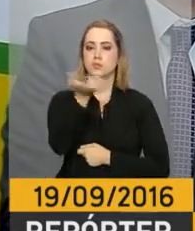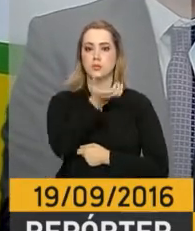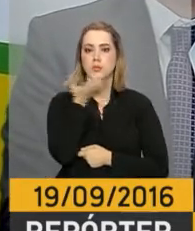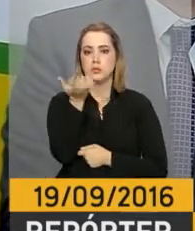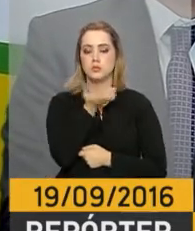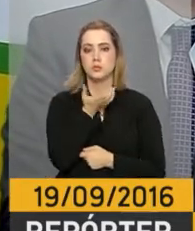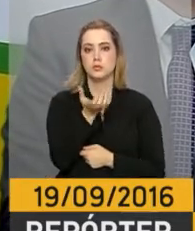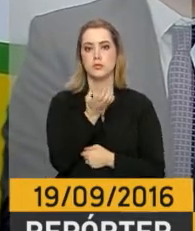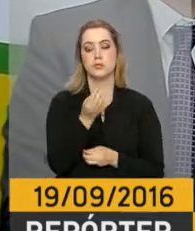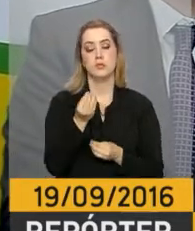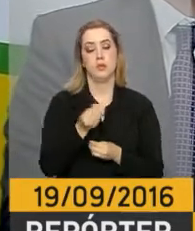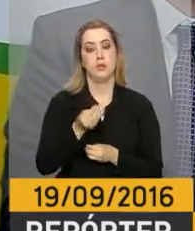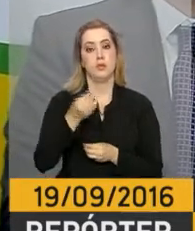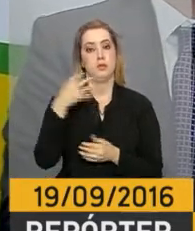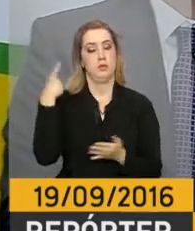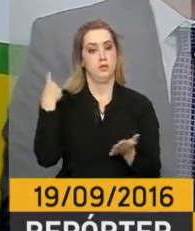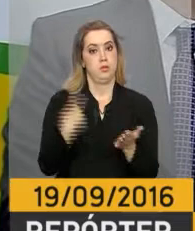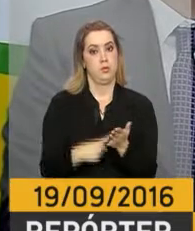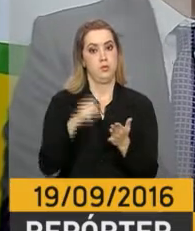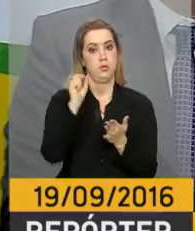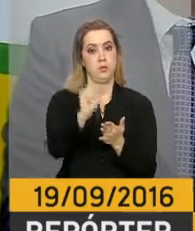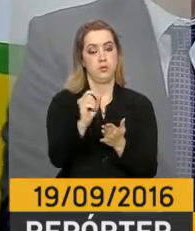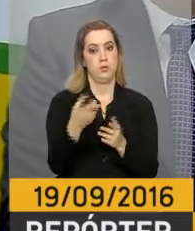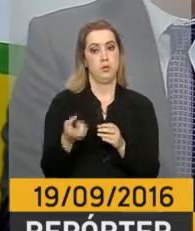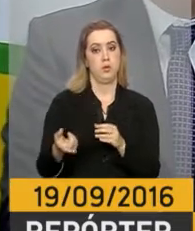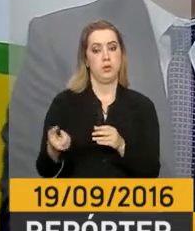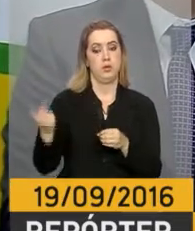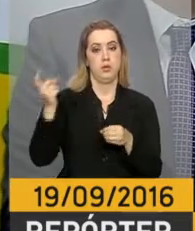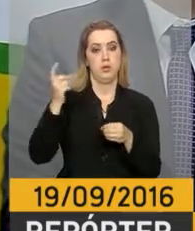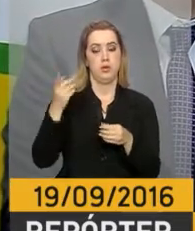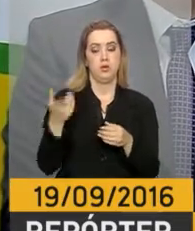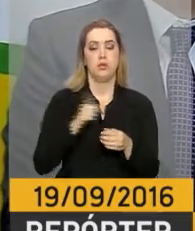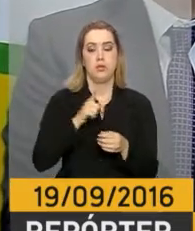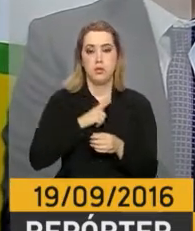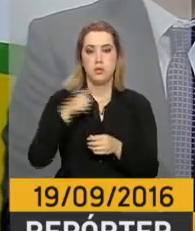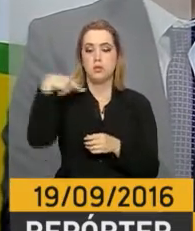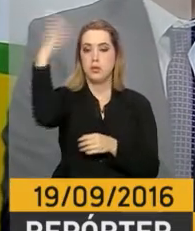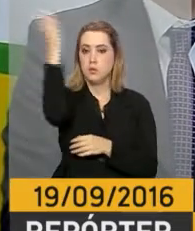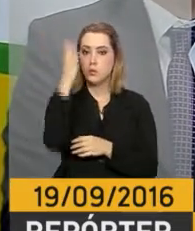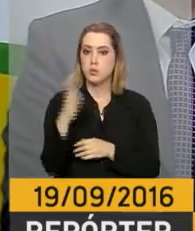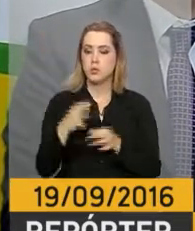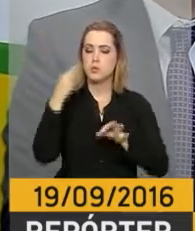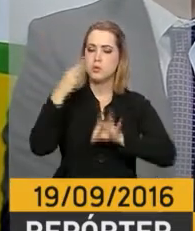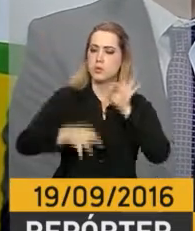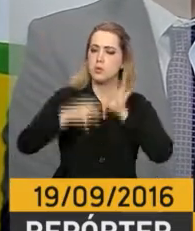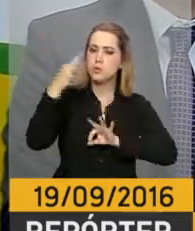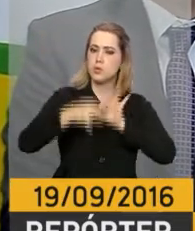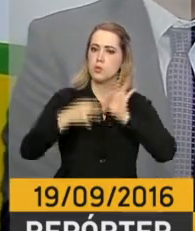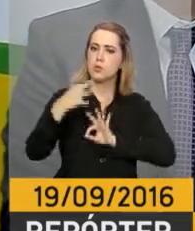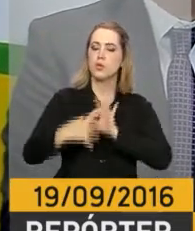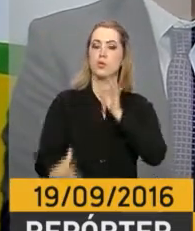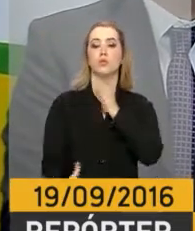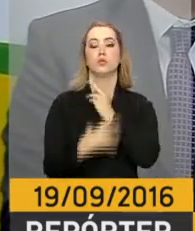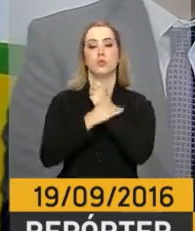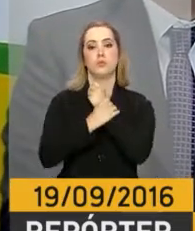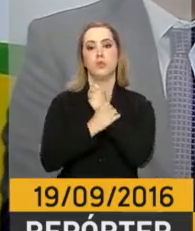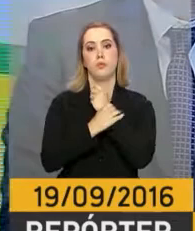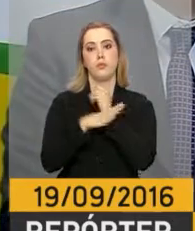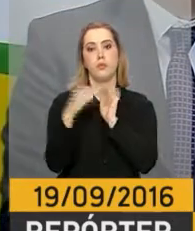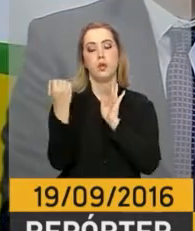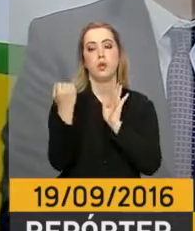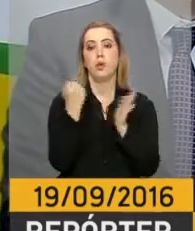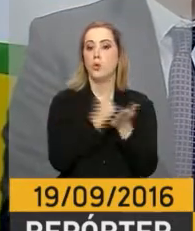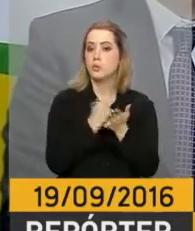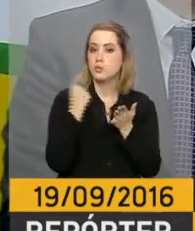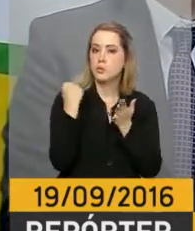queremos garantir que voltemos no Brasil a ter segurança jurídica, que os contratos sejam respeitados, coisa